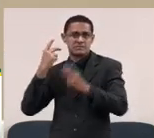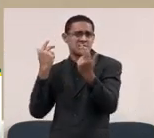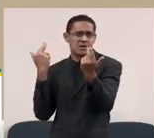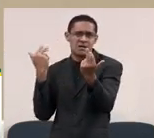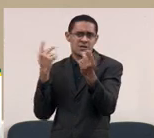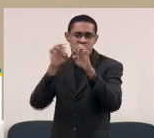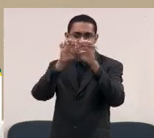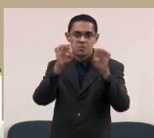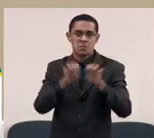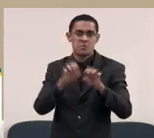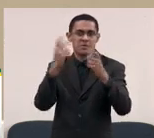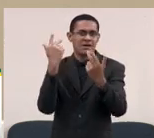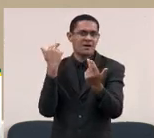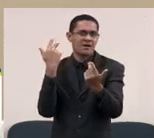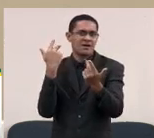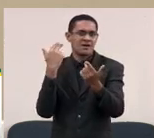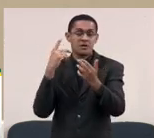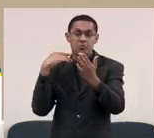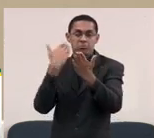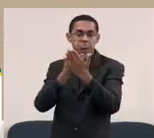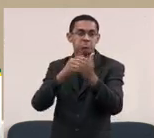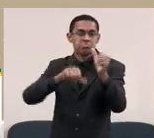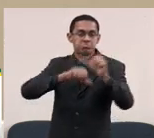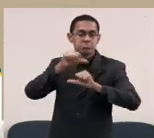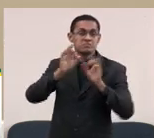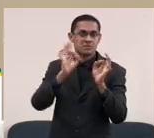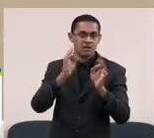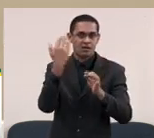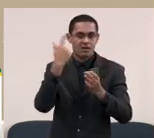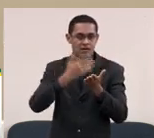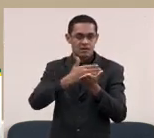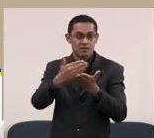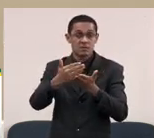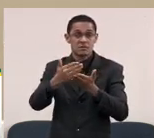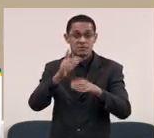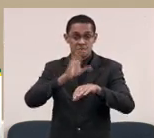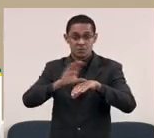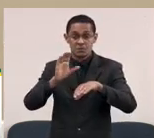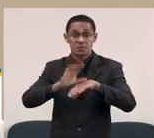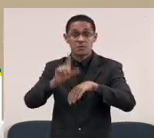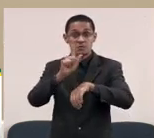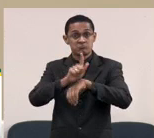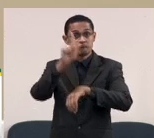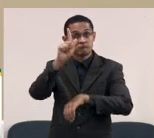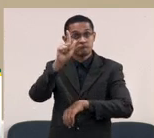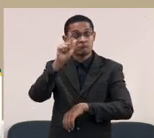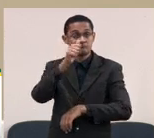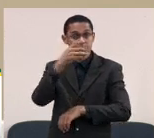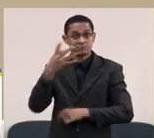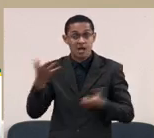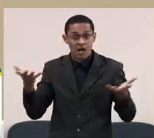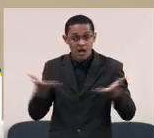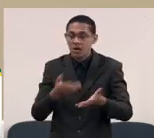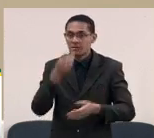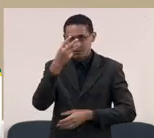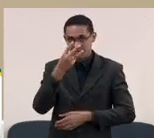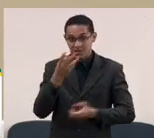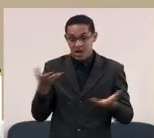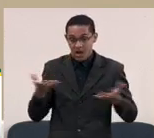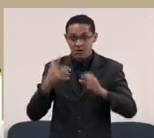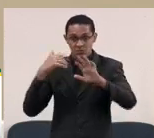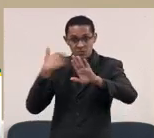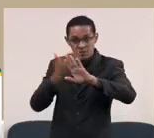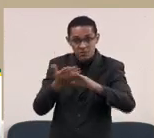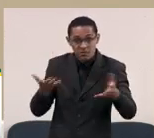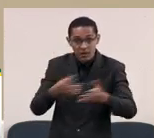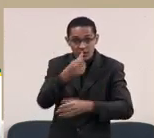A universidade, ela iniciou com 6 cursos de graduação. Hoje temos 14 cursos de graduação,